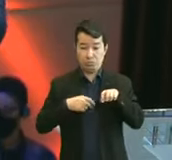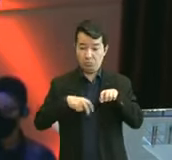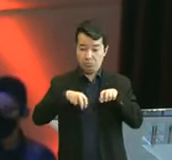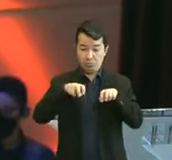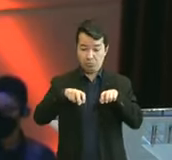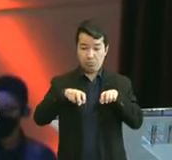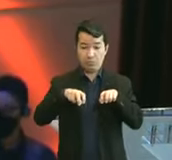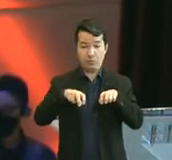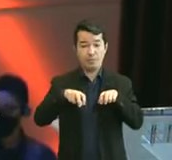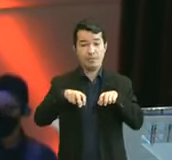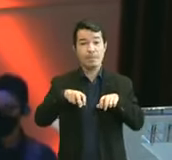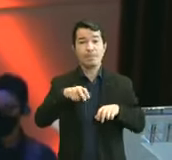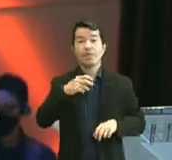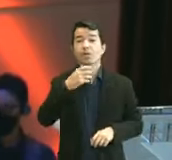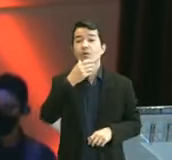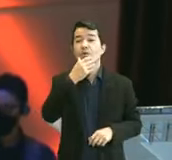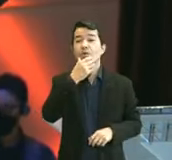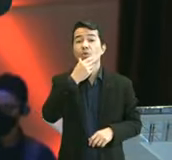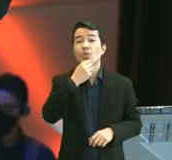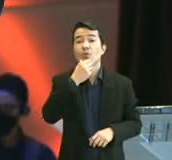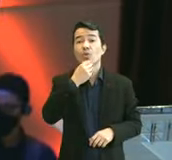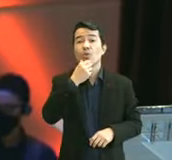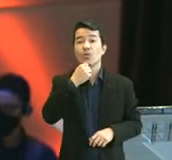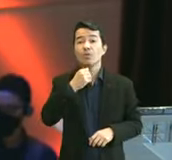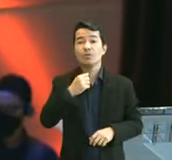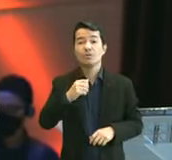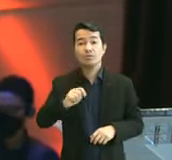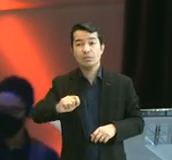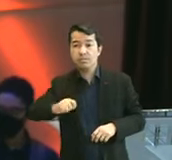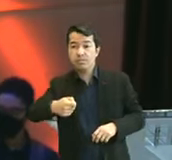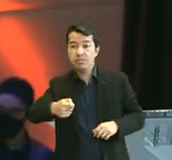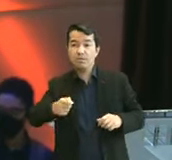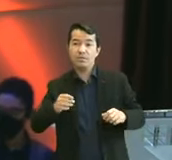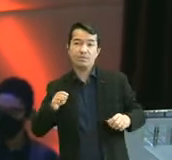E aquele irmão pegou a estrada para Campo Largo. Eu falei: meu Deus.